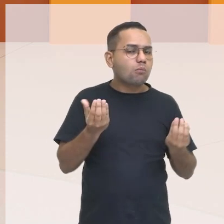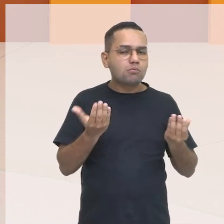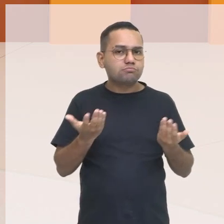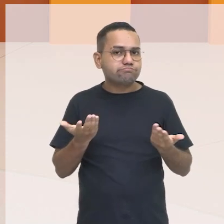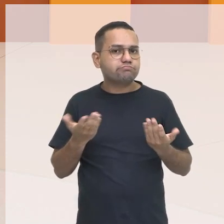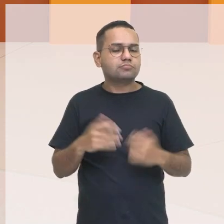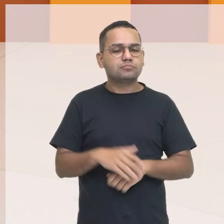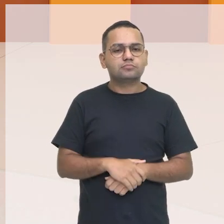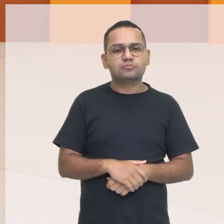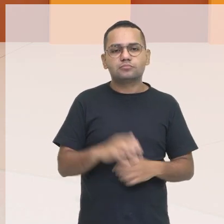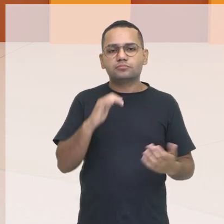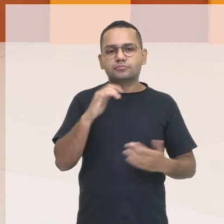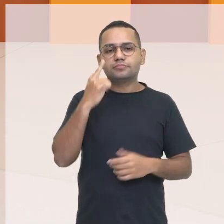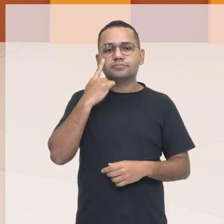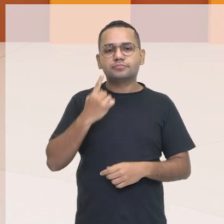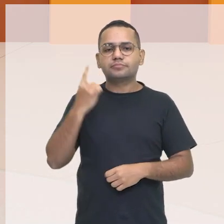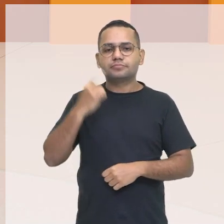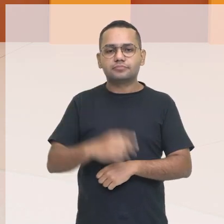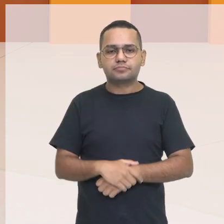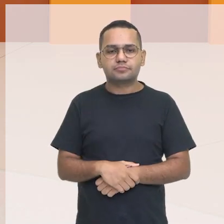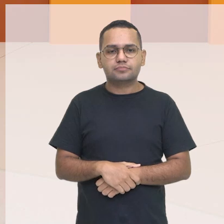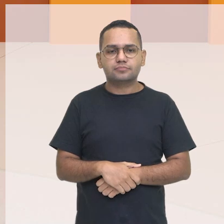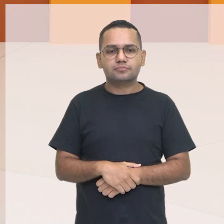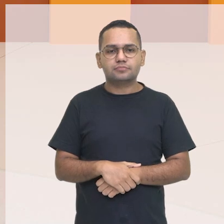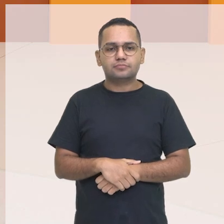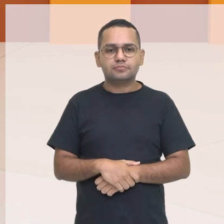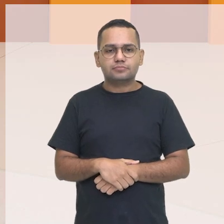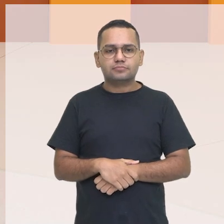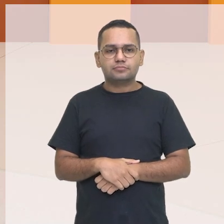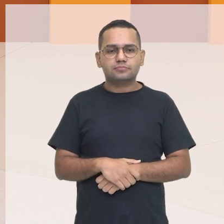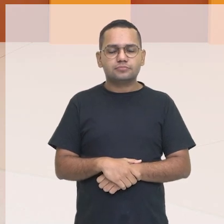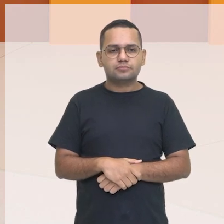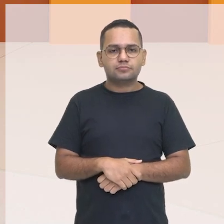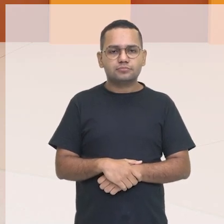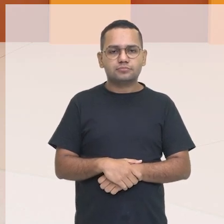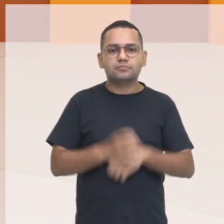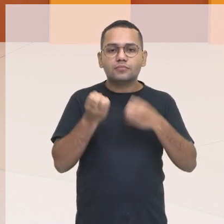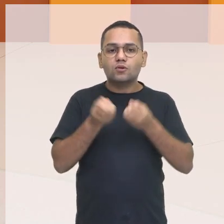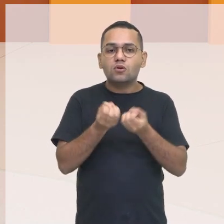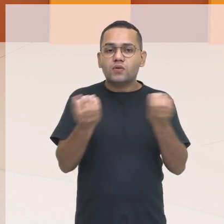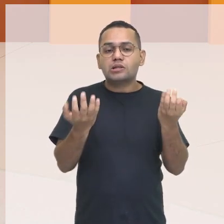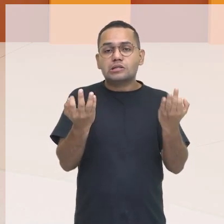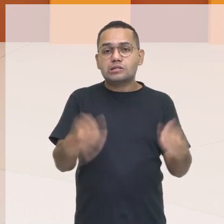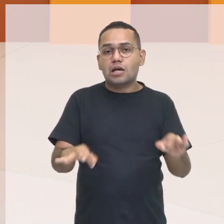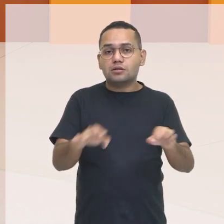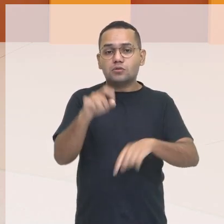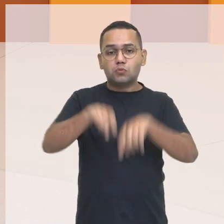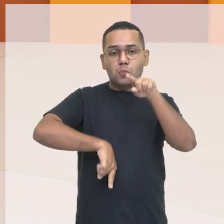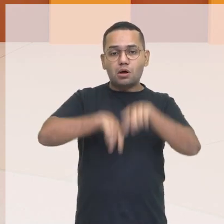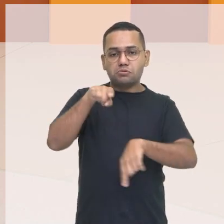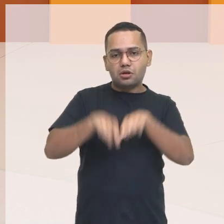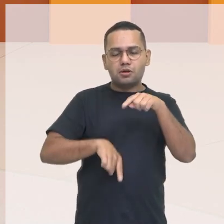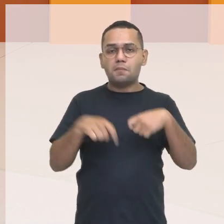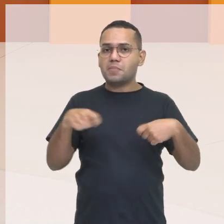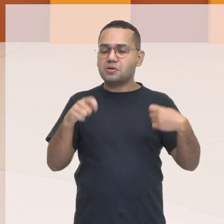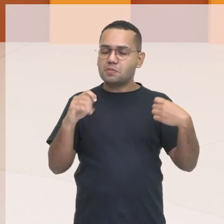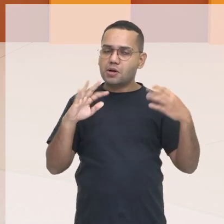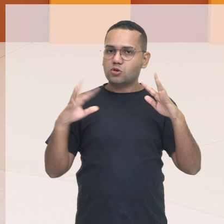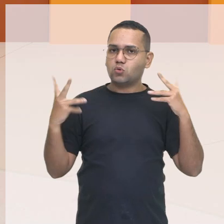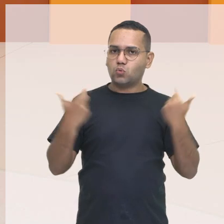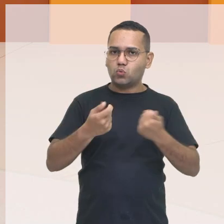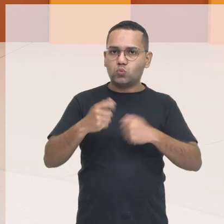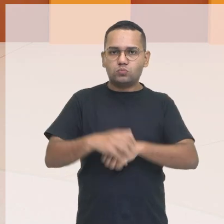alguns pontos aqui. Primeiro, a distribuição justa de recursos. Então tem que ser para todos,